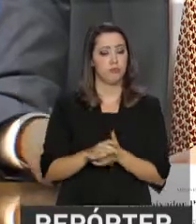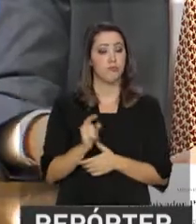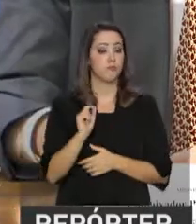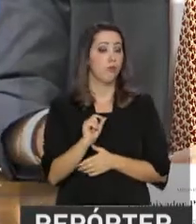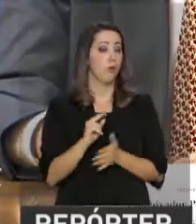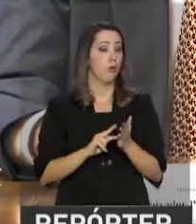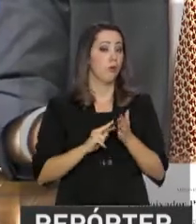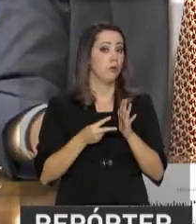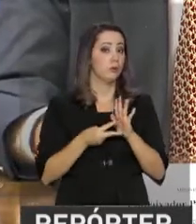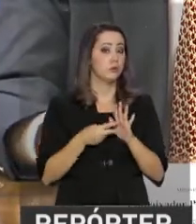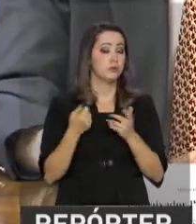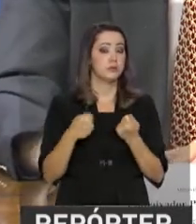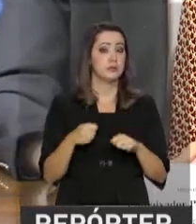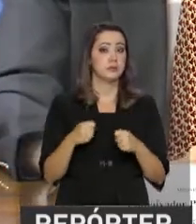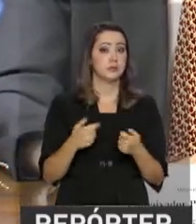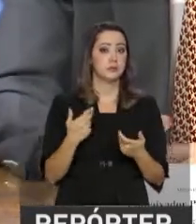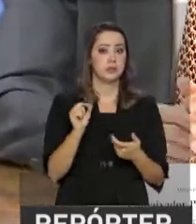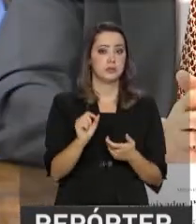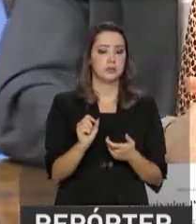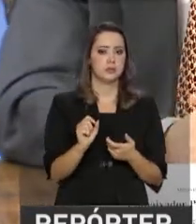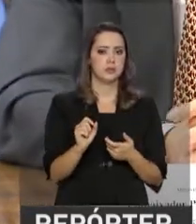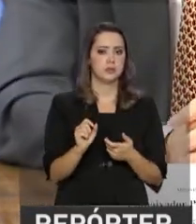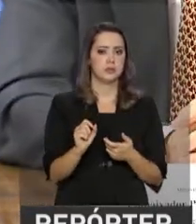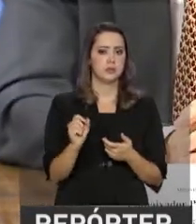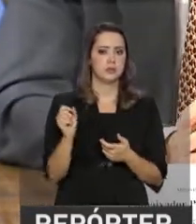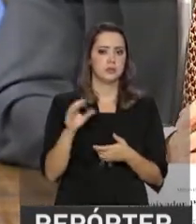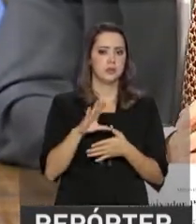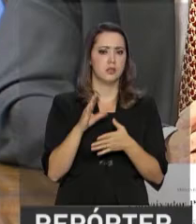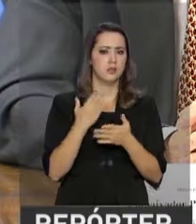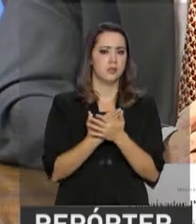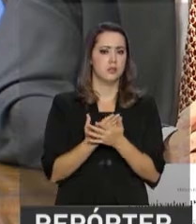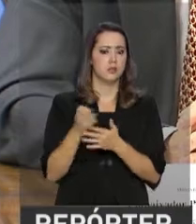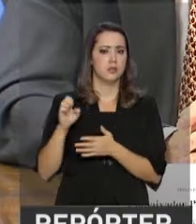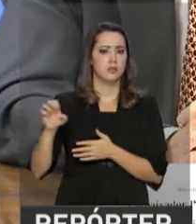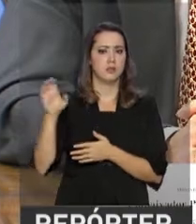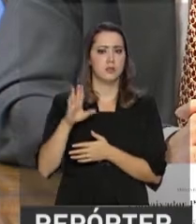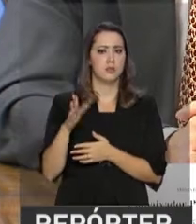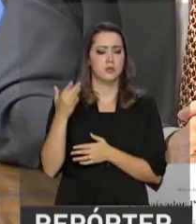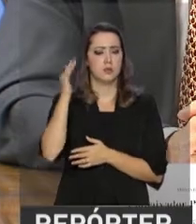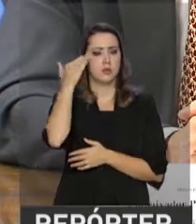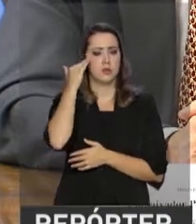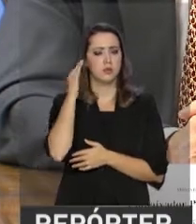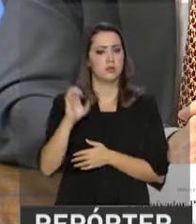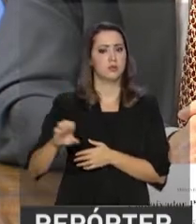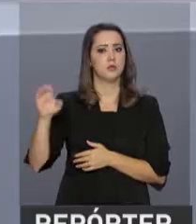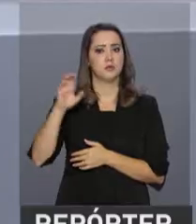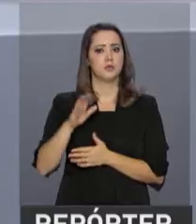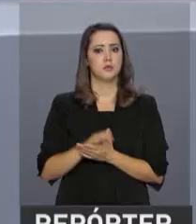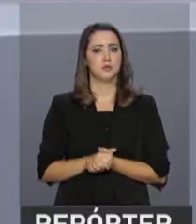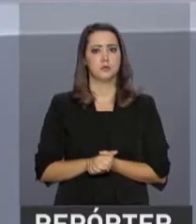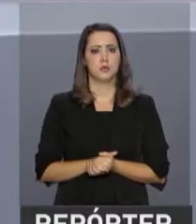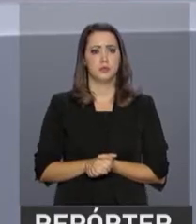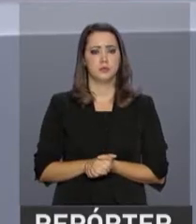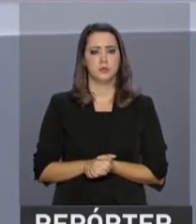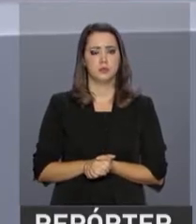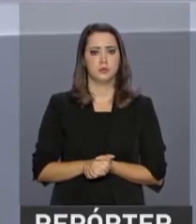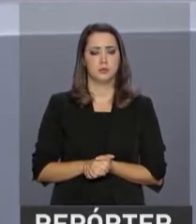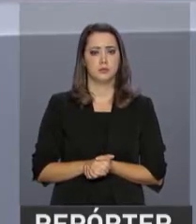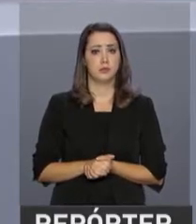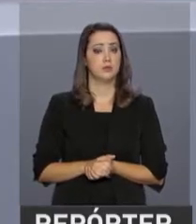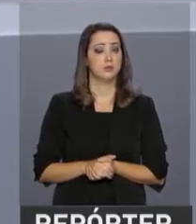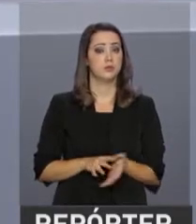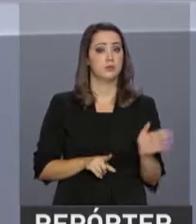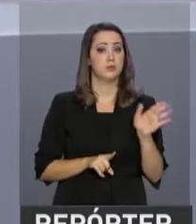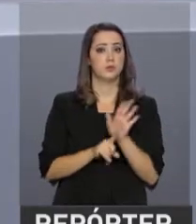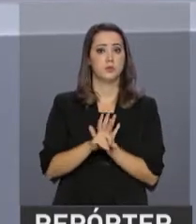ser vai depender dessa conversa entre amigos com sua semana de um entendimento com a união européia o boletim focus